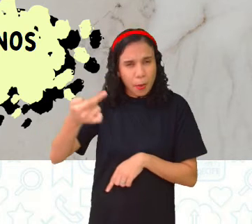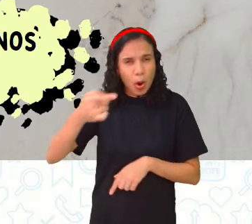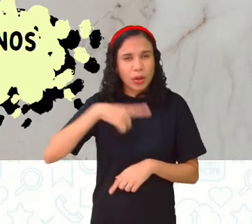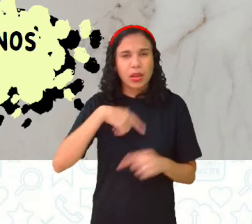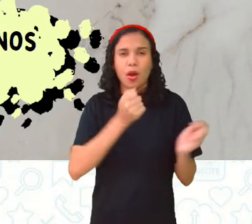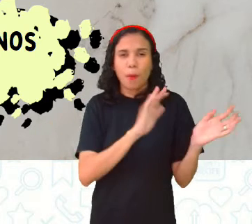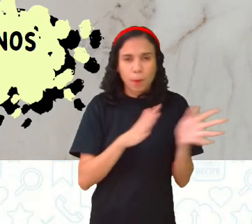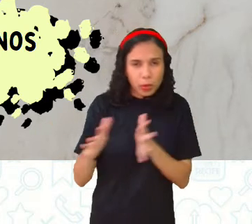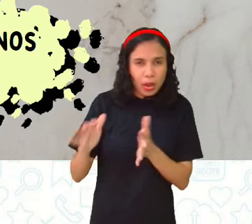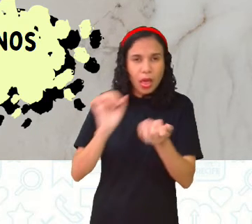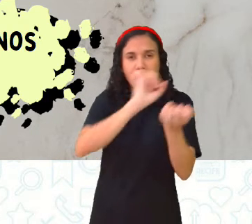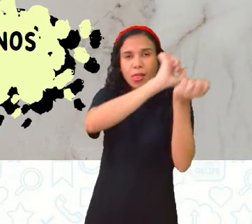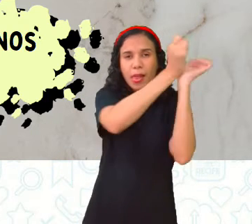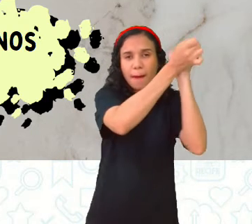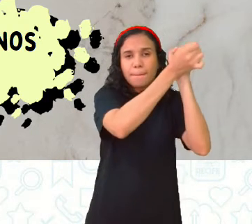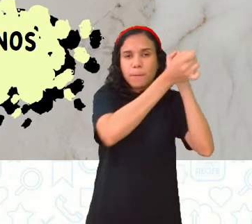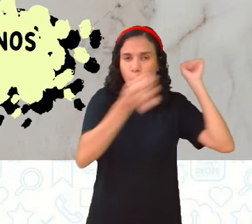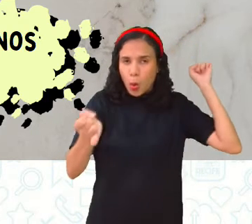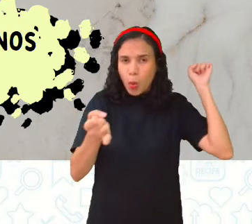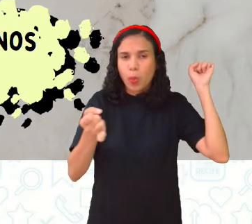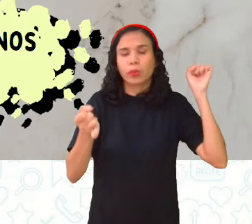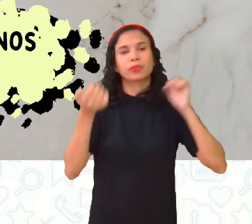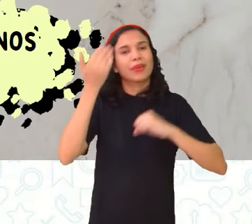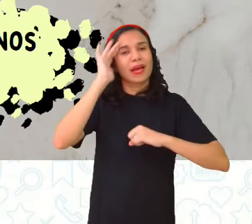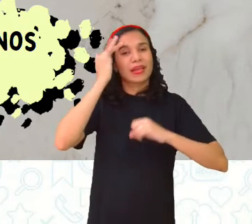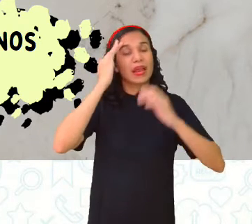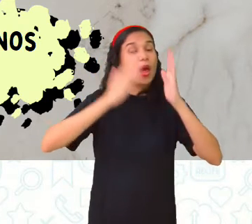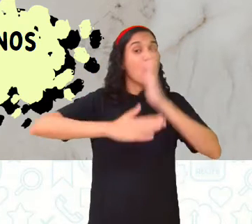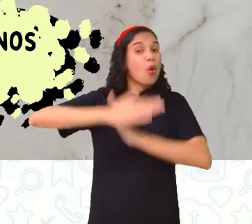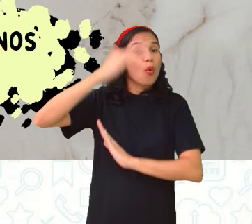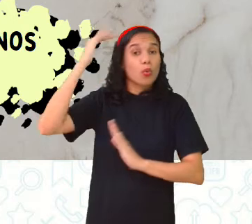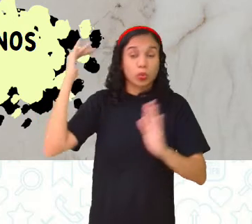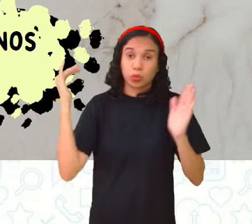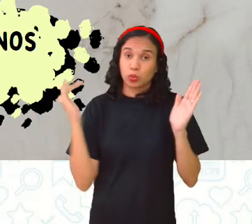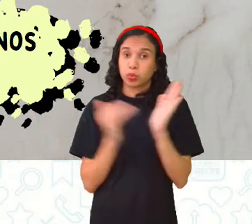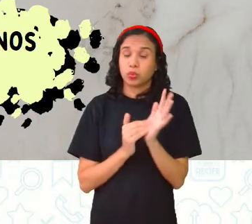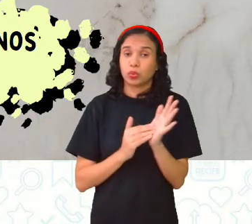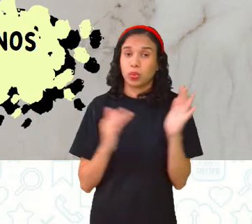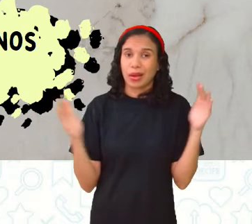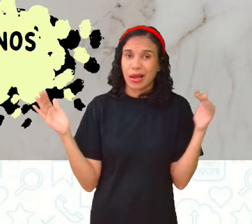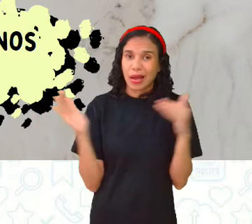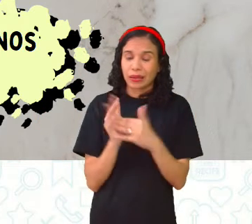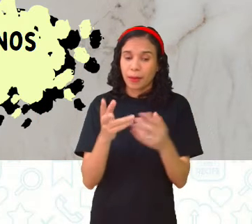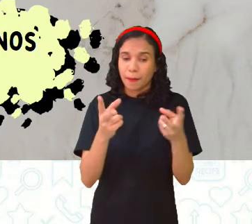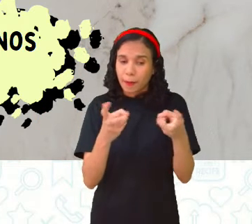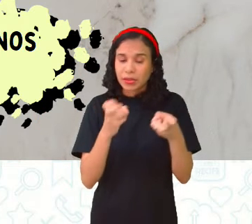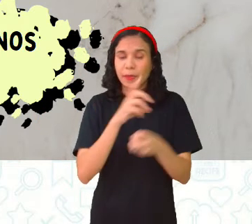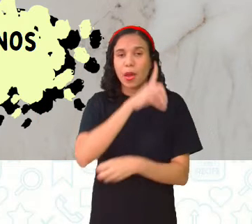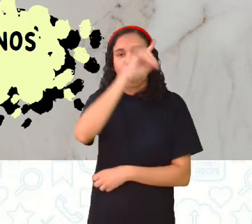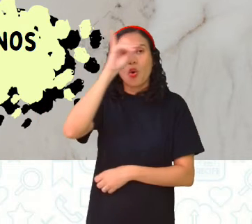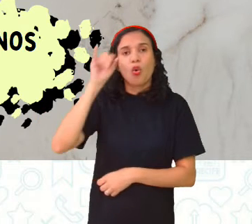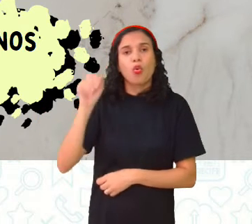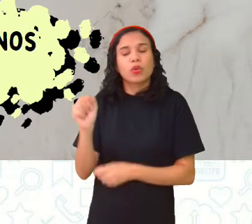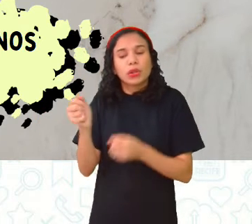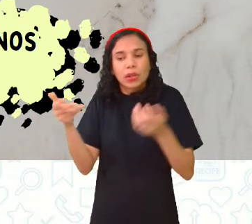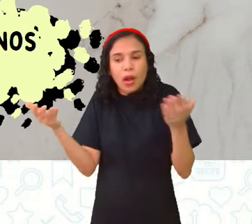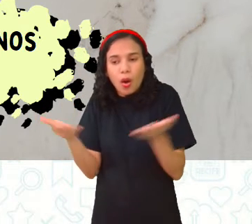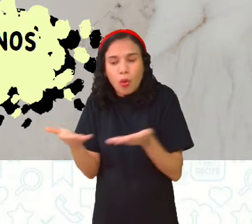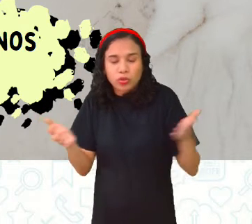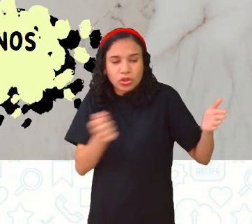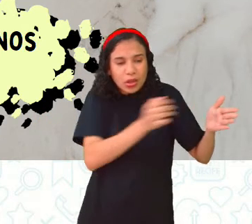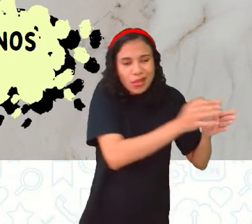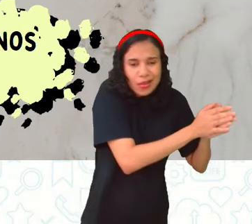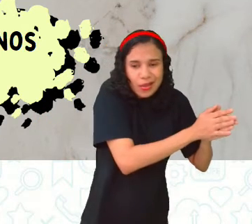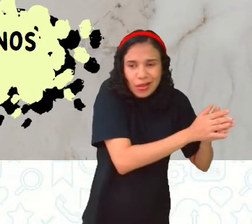de abolição e a gente vai entender tudinho até entender os dias atuais, né? E todo esse processo que a